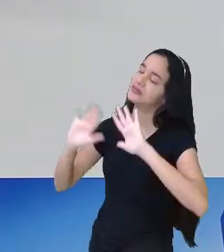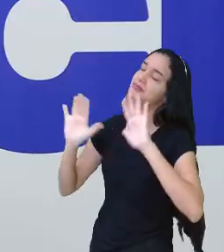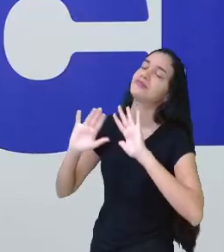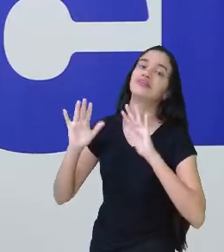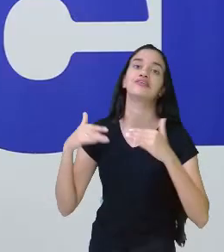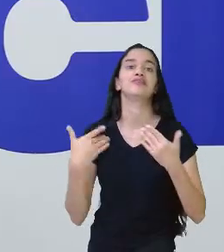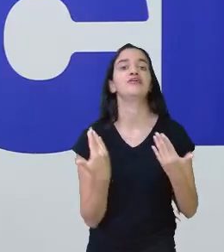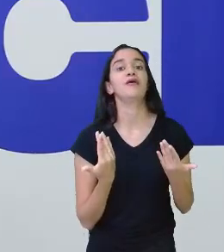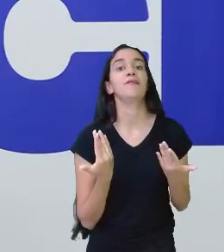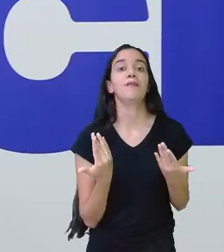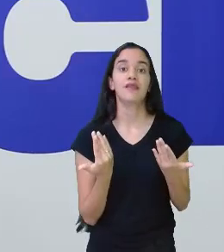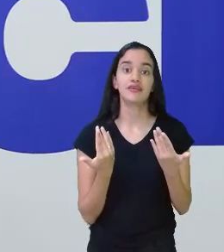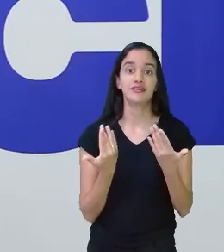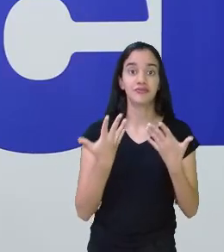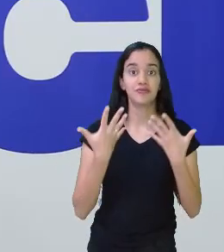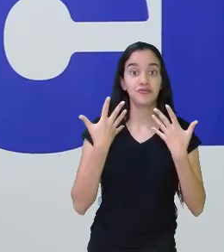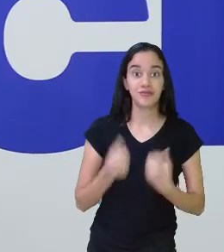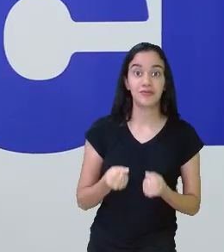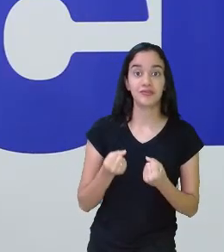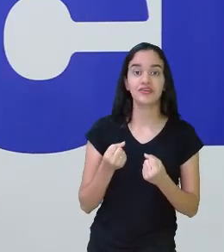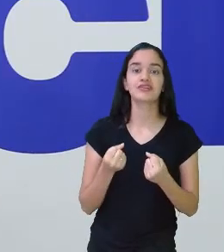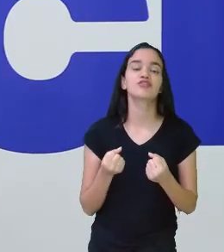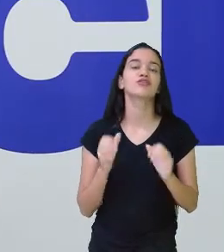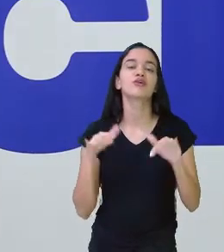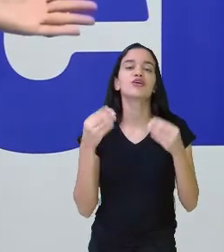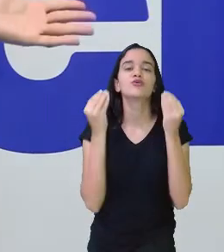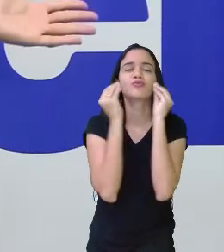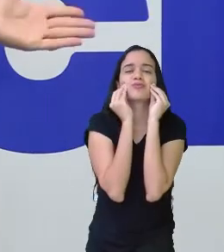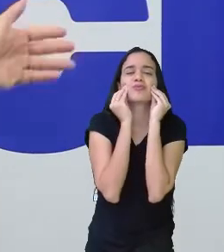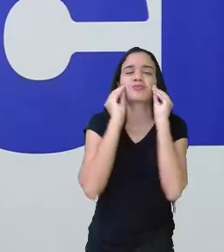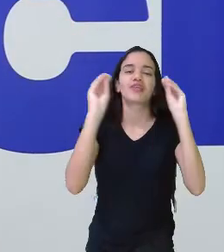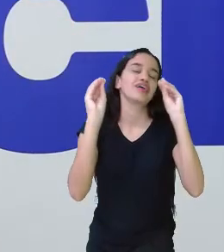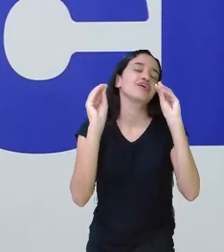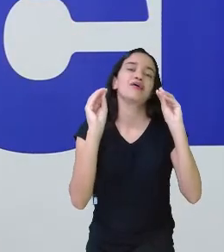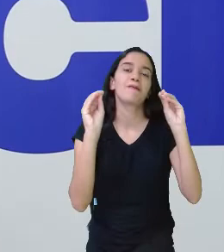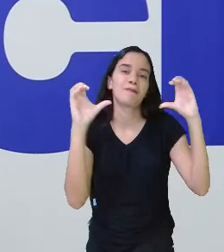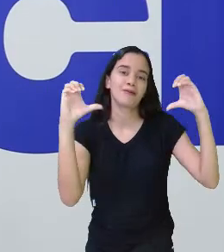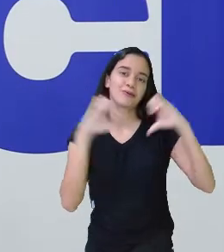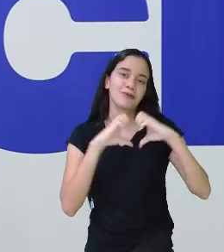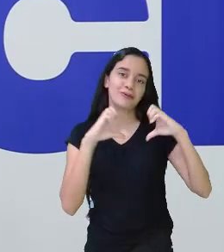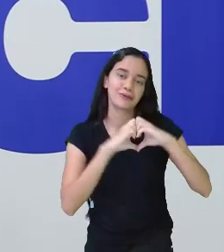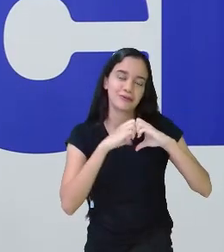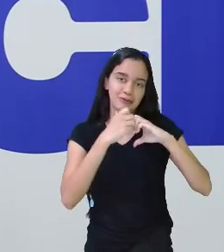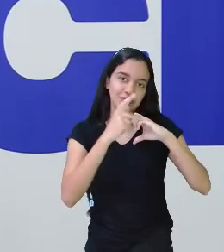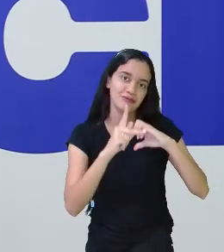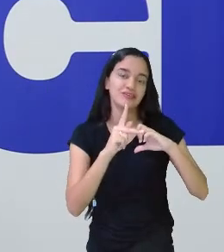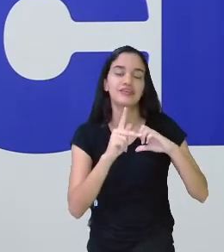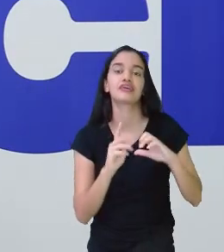Márcia. Então, vamos dar aquele, ó, um cheiro grande no coração de vocês, né,